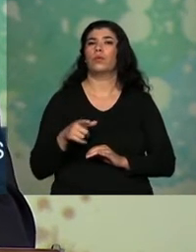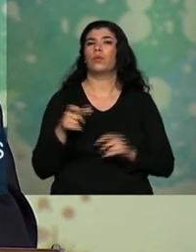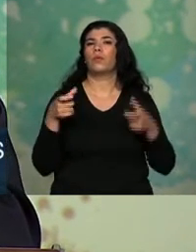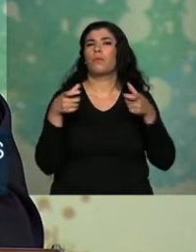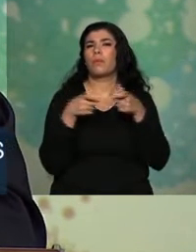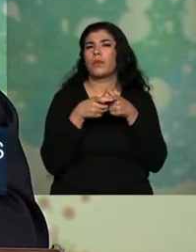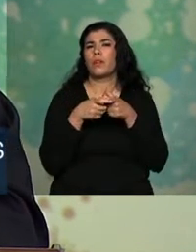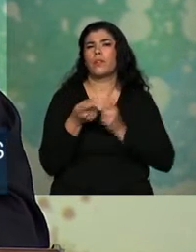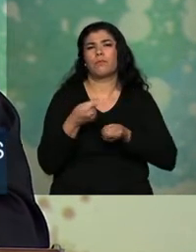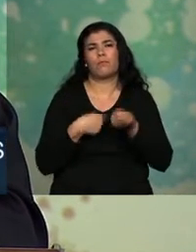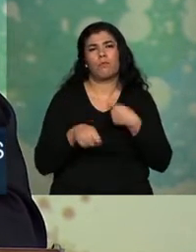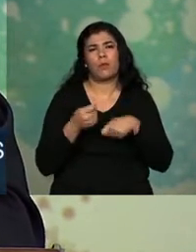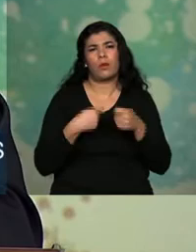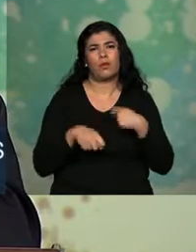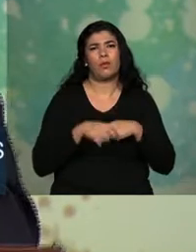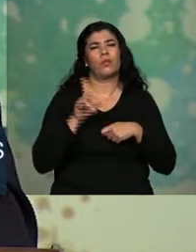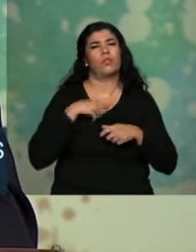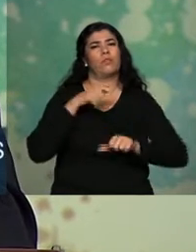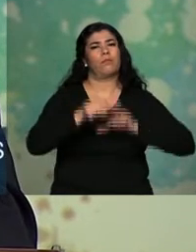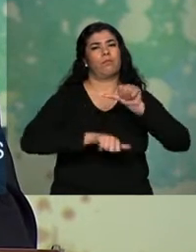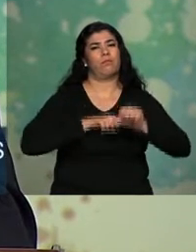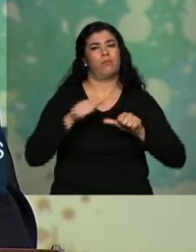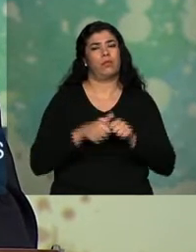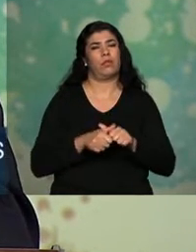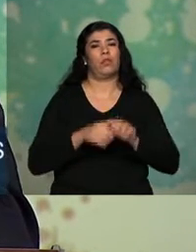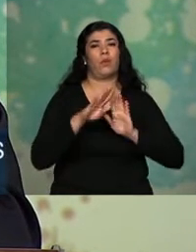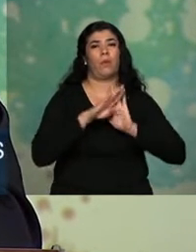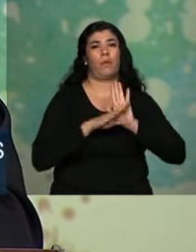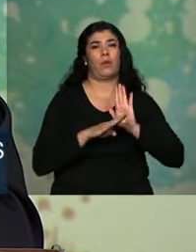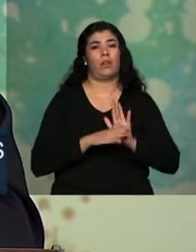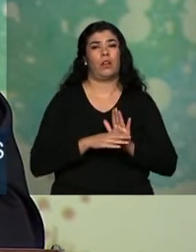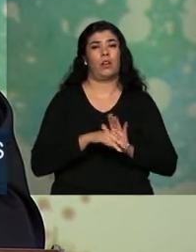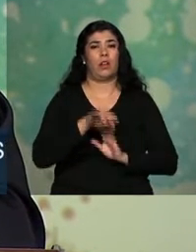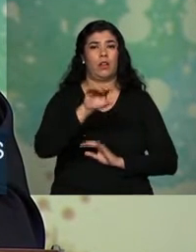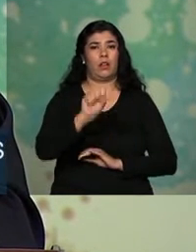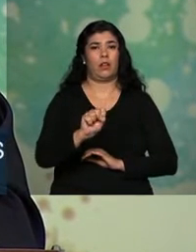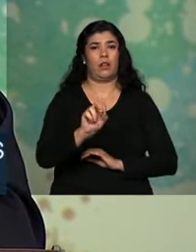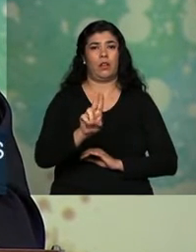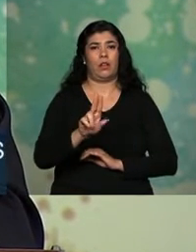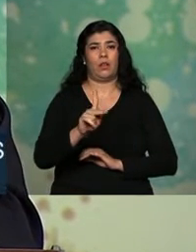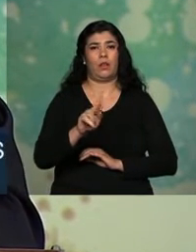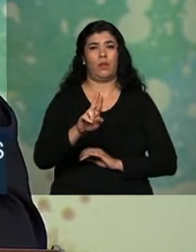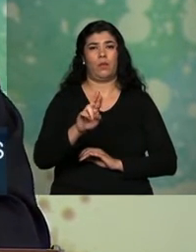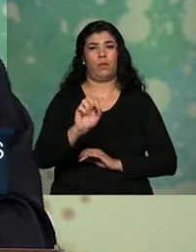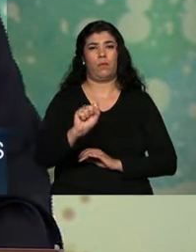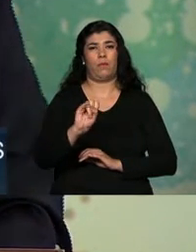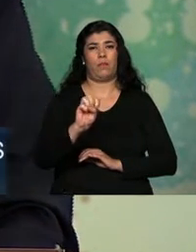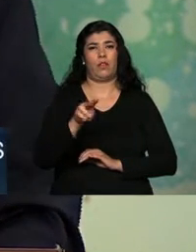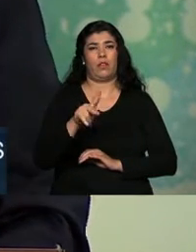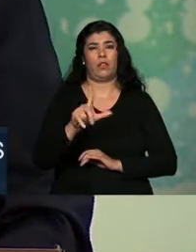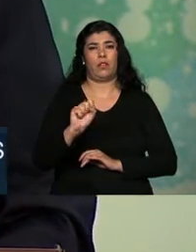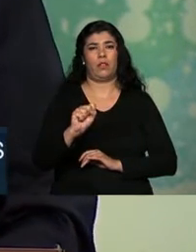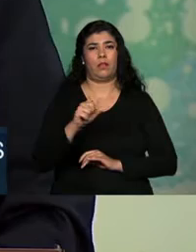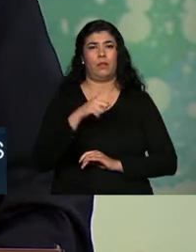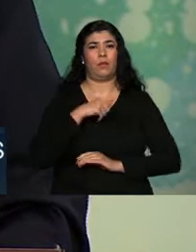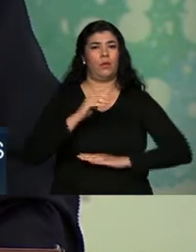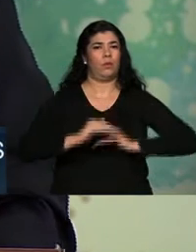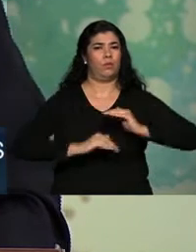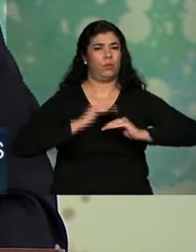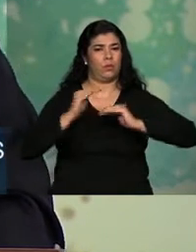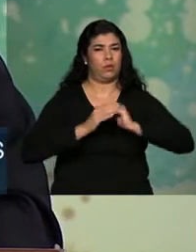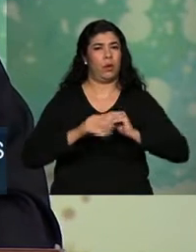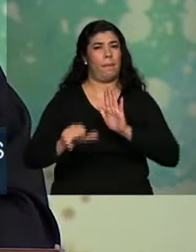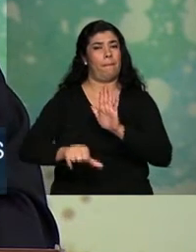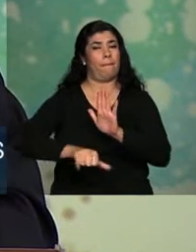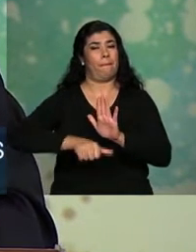reforma tributária, que é o nosso Super Simples. Ele foi aperfeiçoado ao longo dos anos, primeiro com o presidente